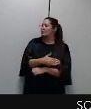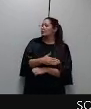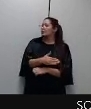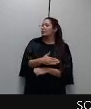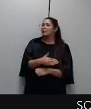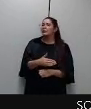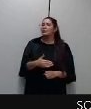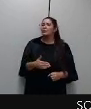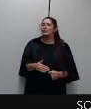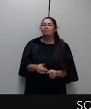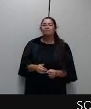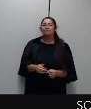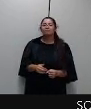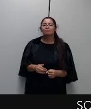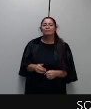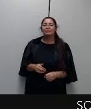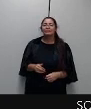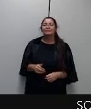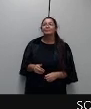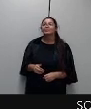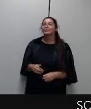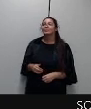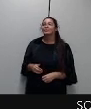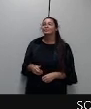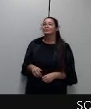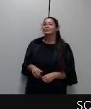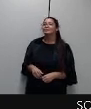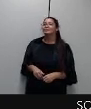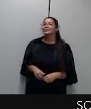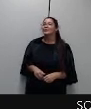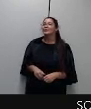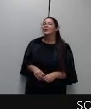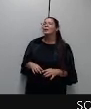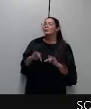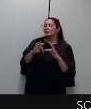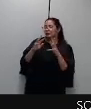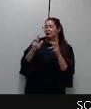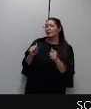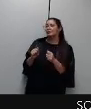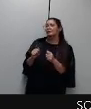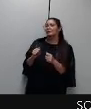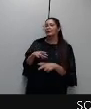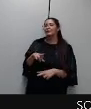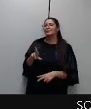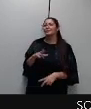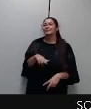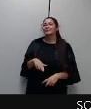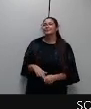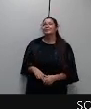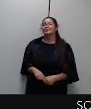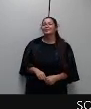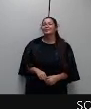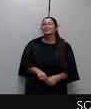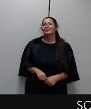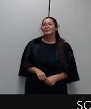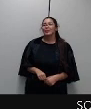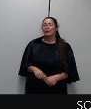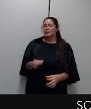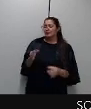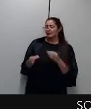não é o dono da rodovia tem nada a ver não e o mantenedor